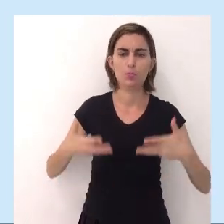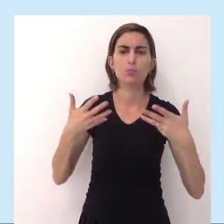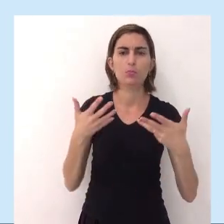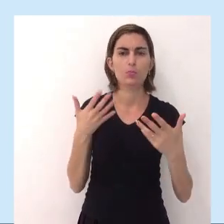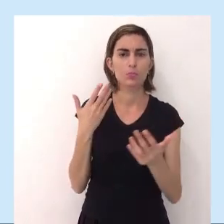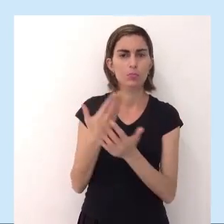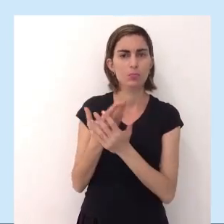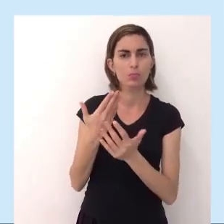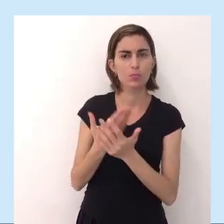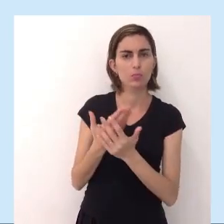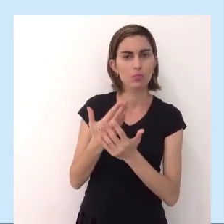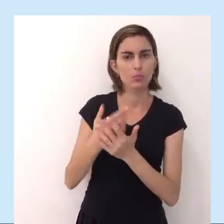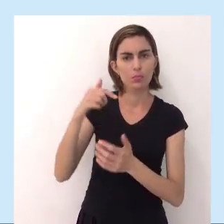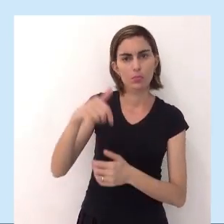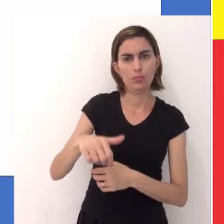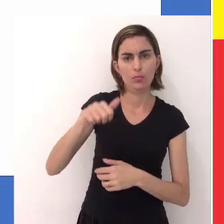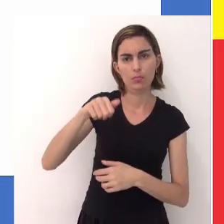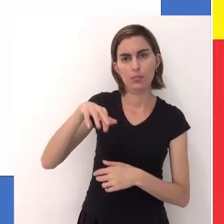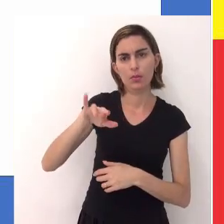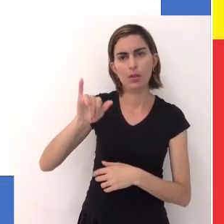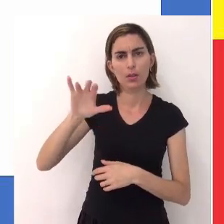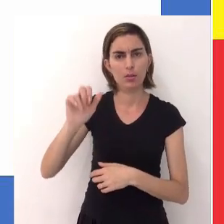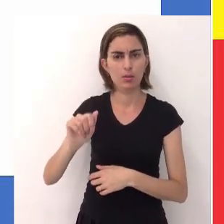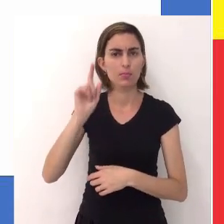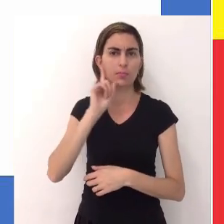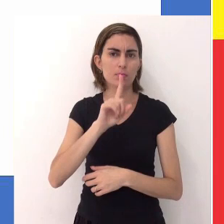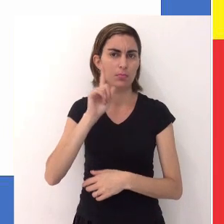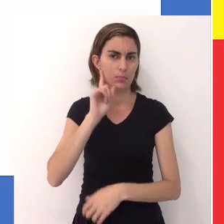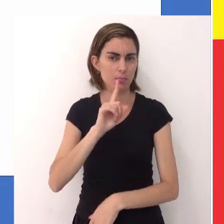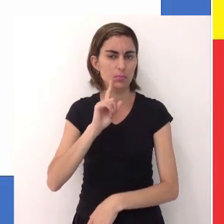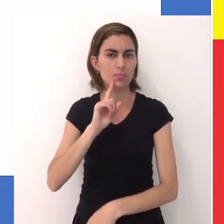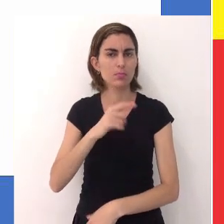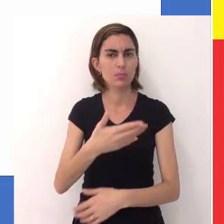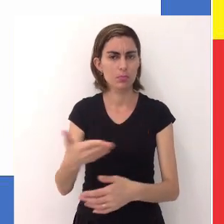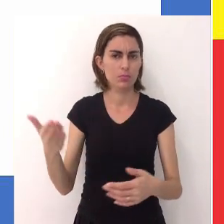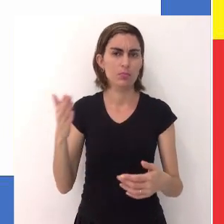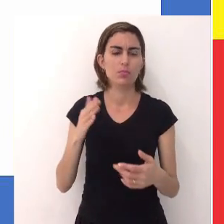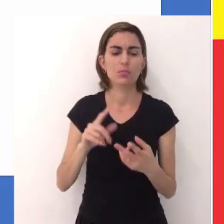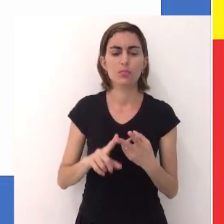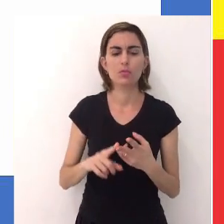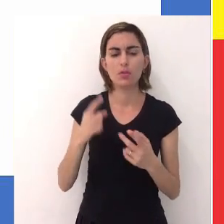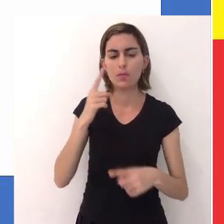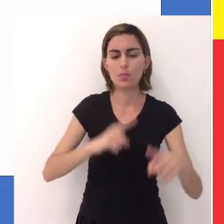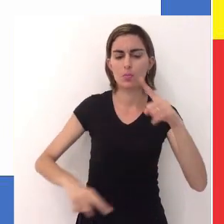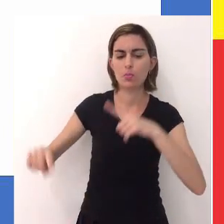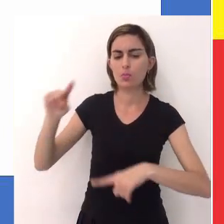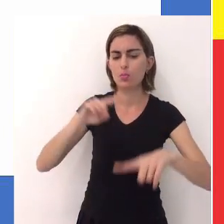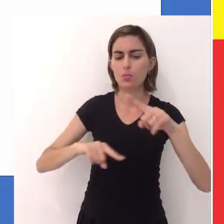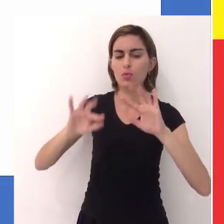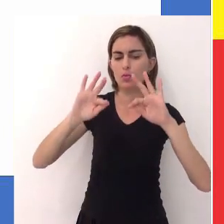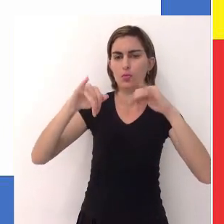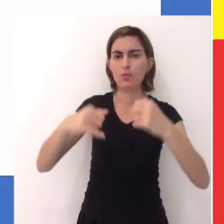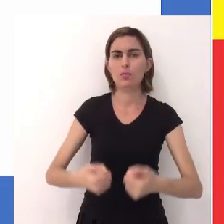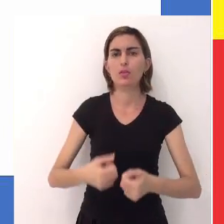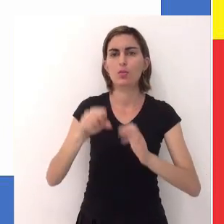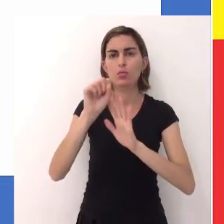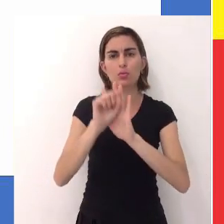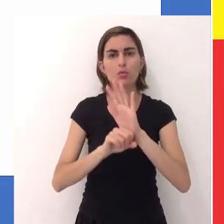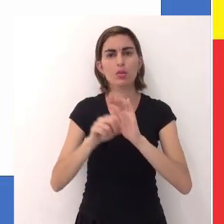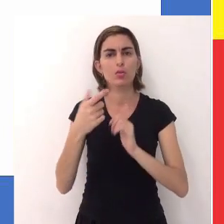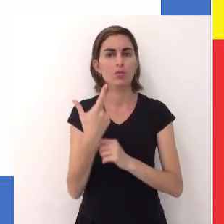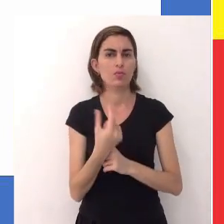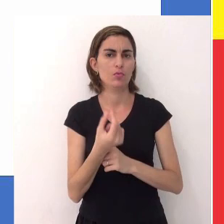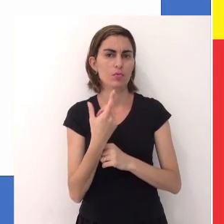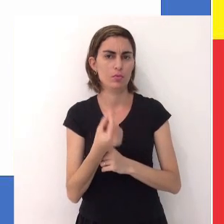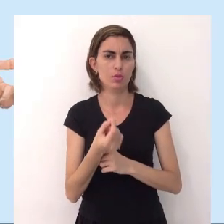nessa aula de hoje para a América, tá? Os Estados Unidos. Os Estados Unidos vem dominando, tá? Desde o final do século